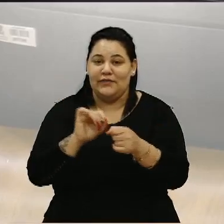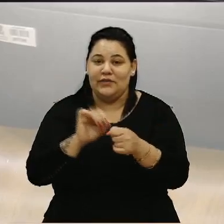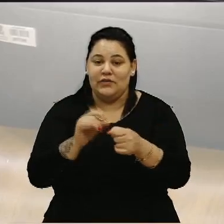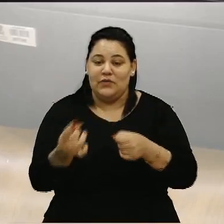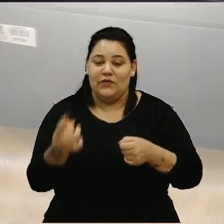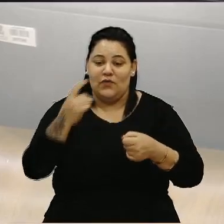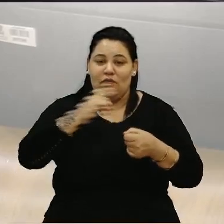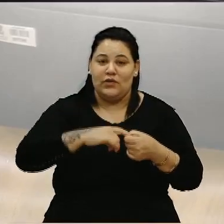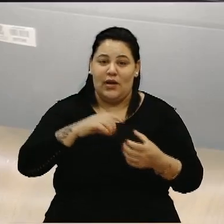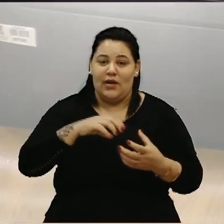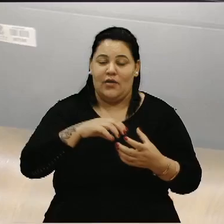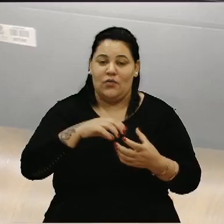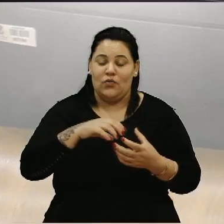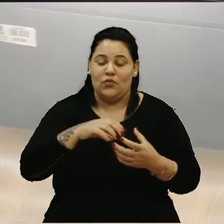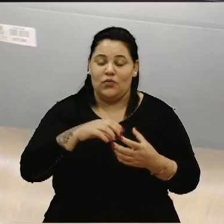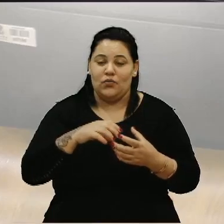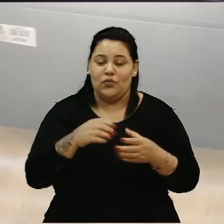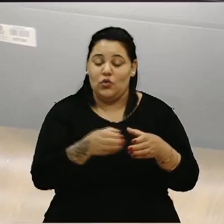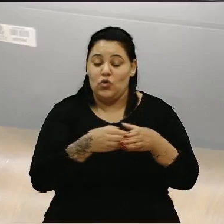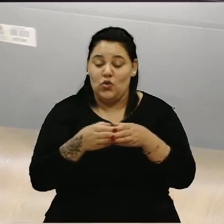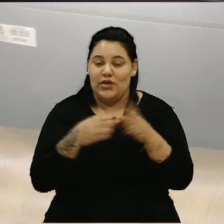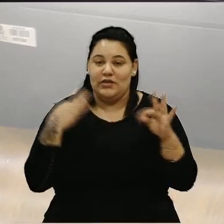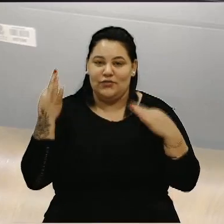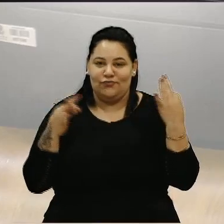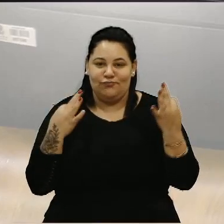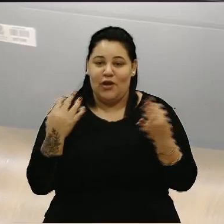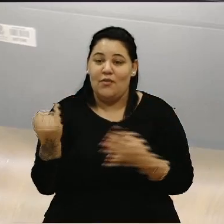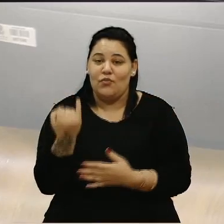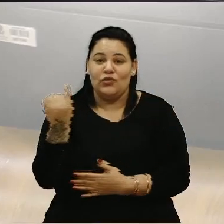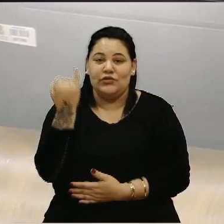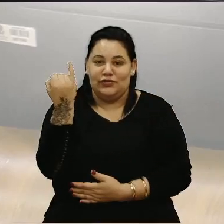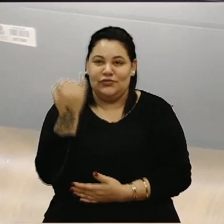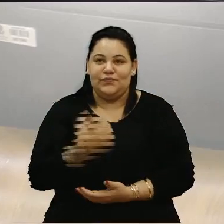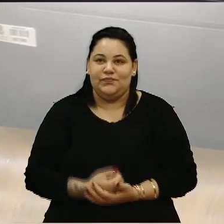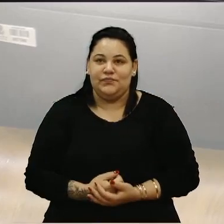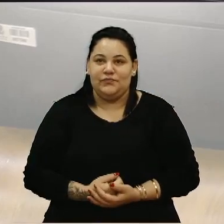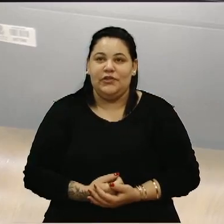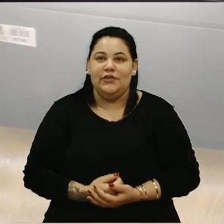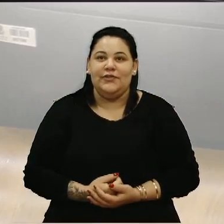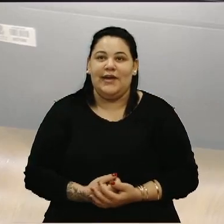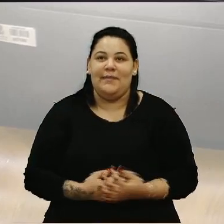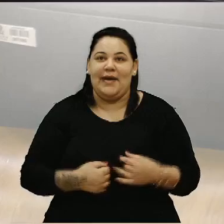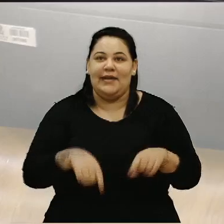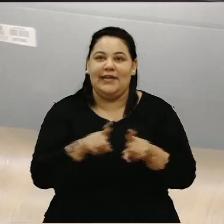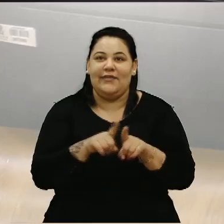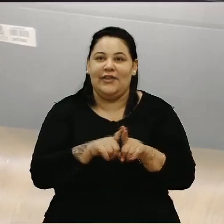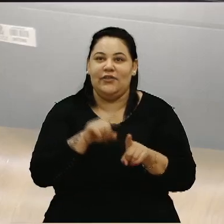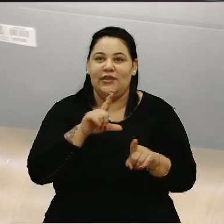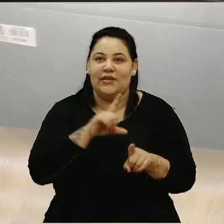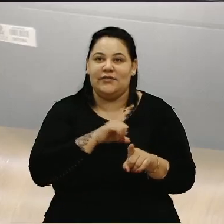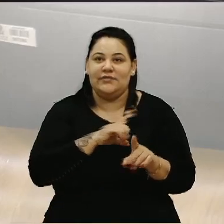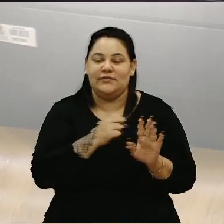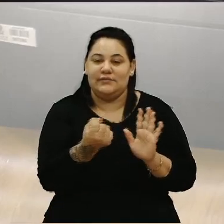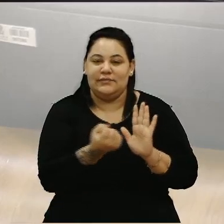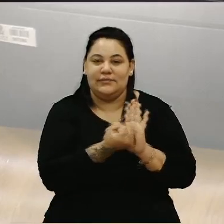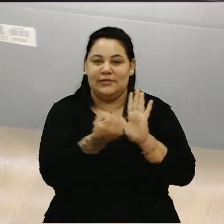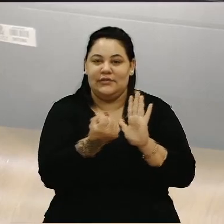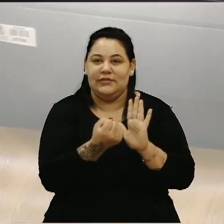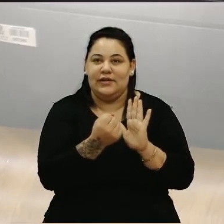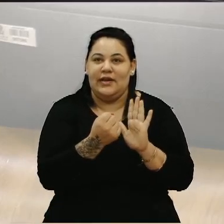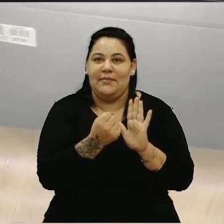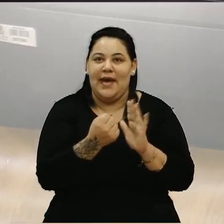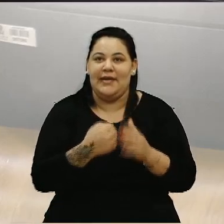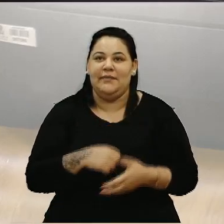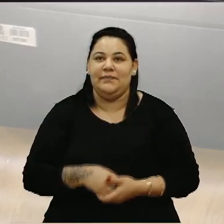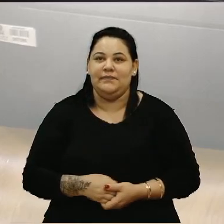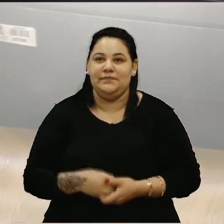que esse segmento tem. O turismo do Rio Grande do Sul teve um impacto de mais de 4 mil demissões, né, nos últimos dias. E isso é